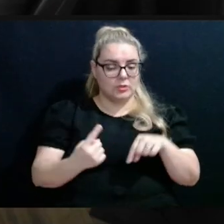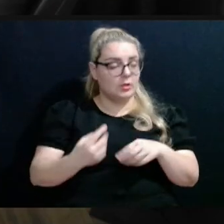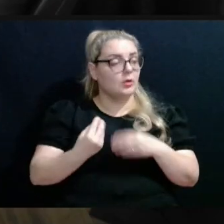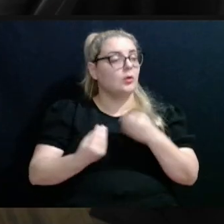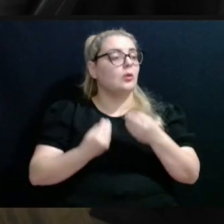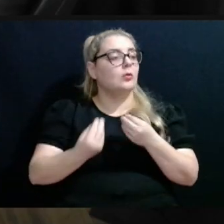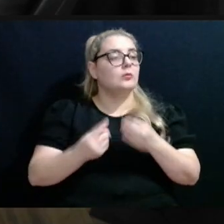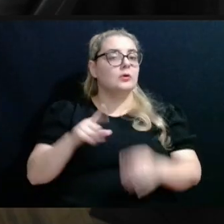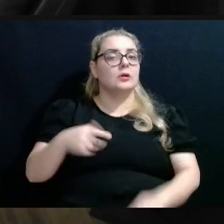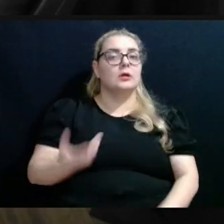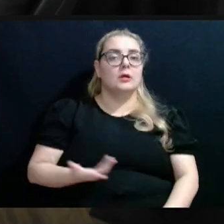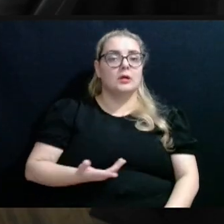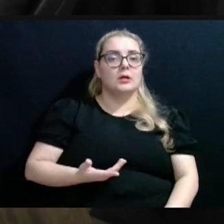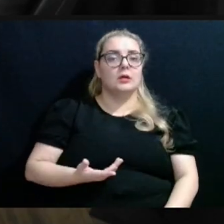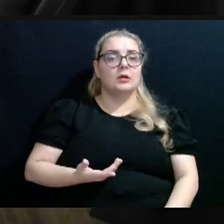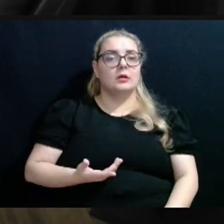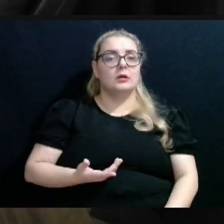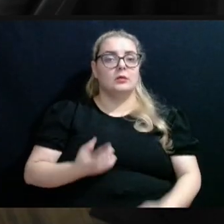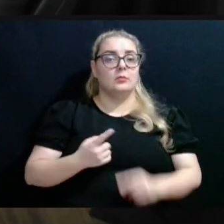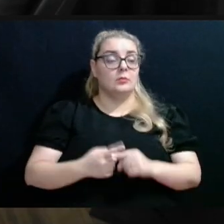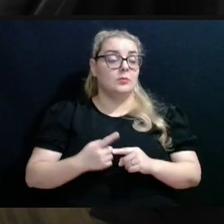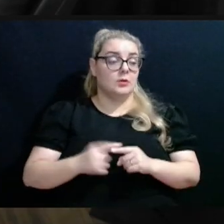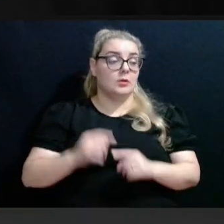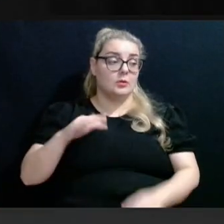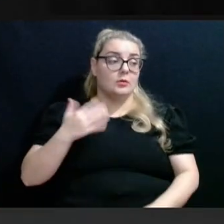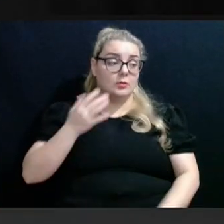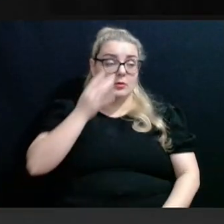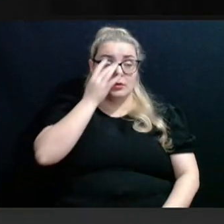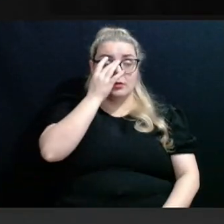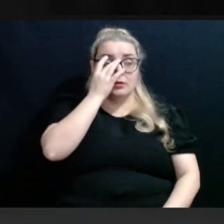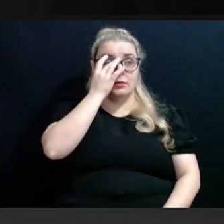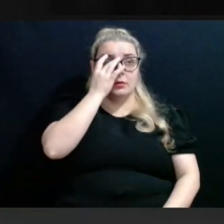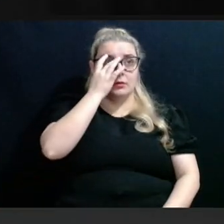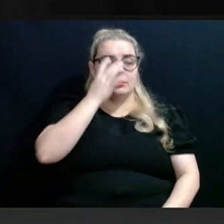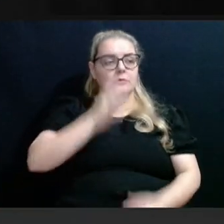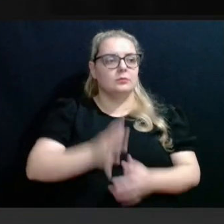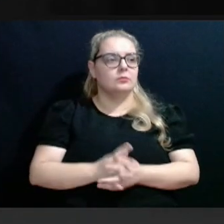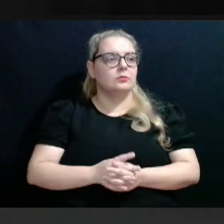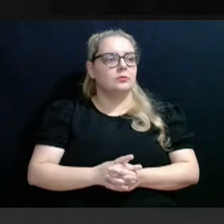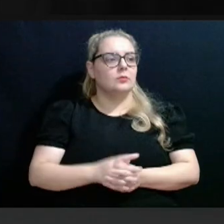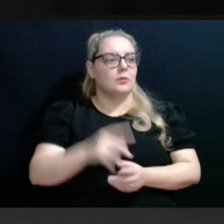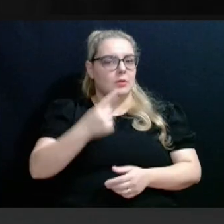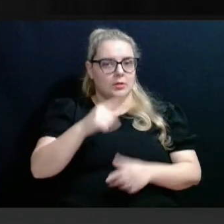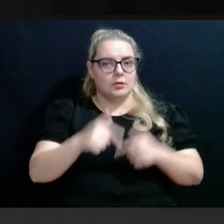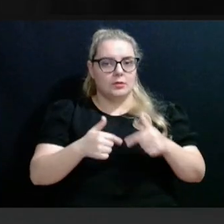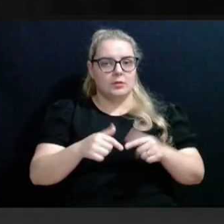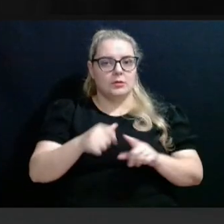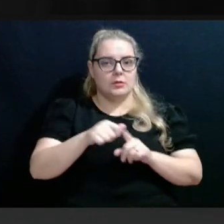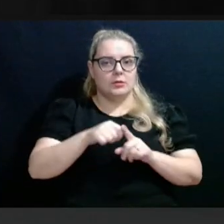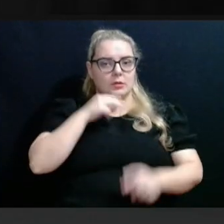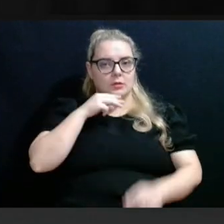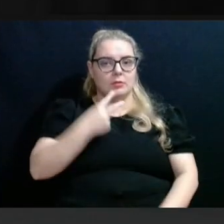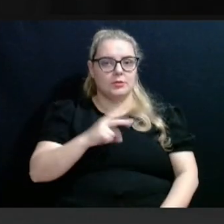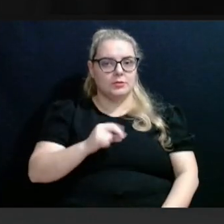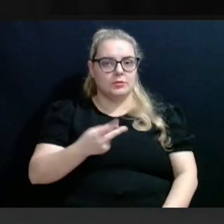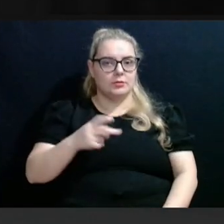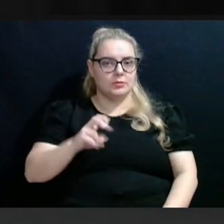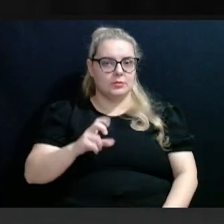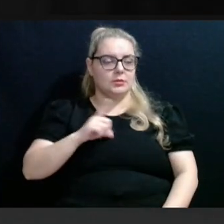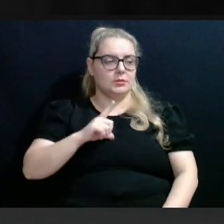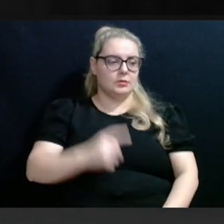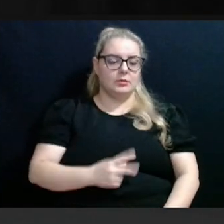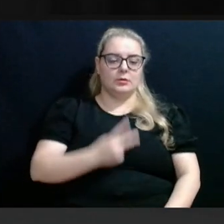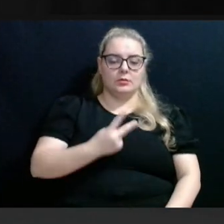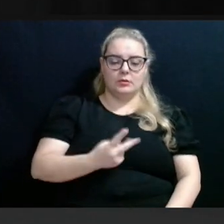questão porque olha, quando a gente olha a sua atuação até março de 2025, nós tivemos aí